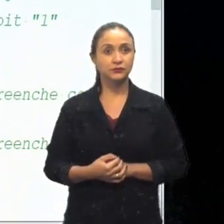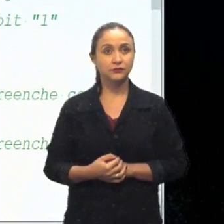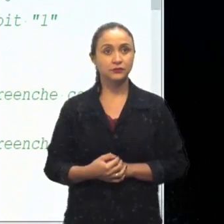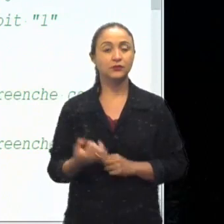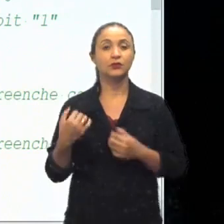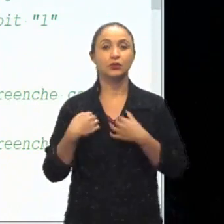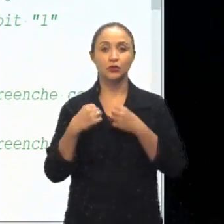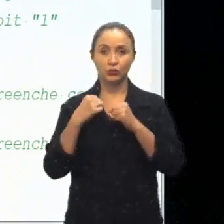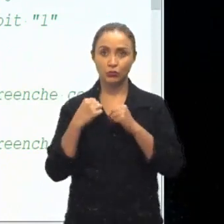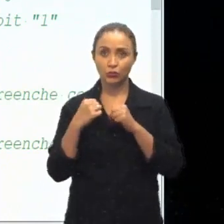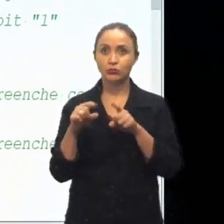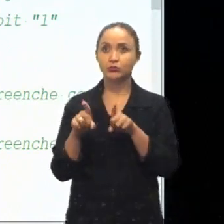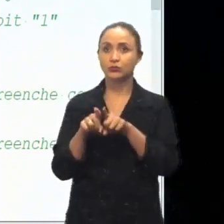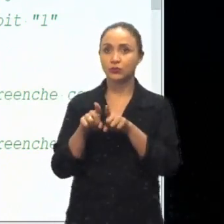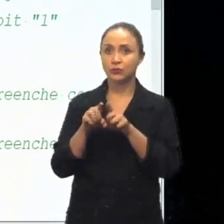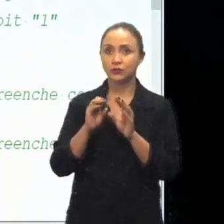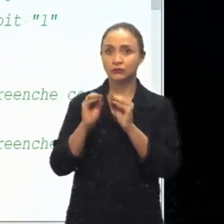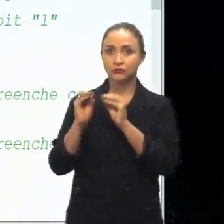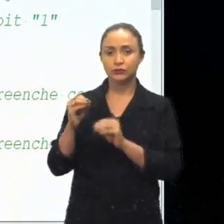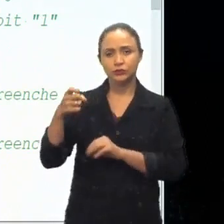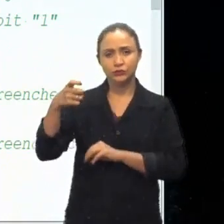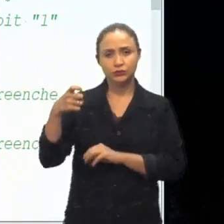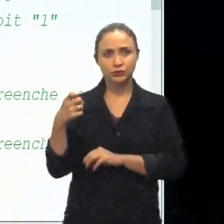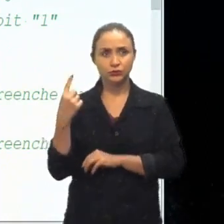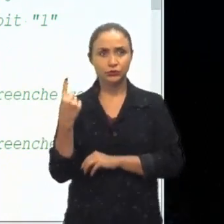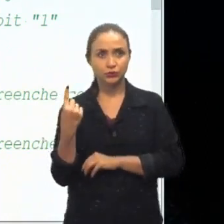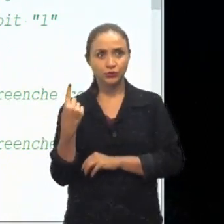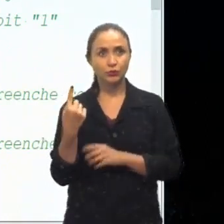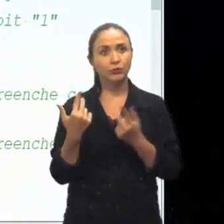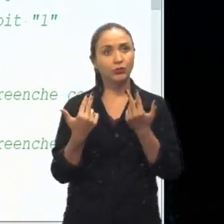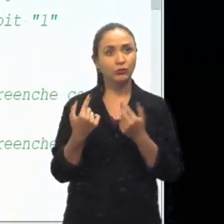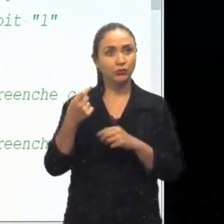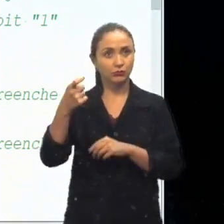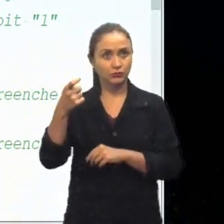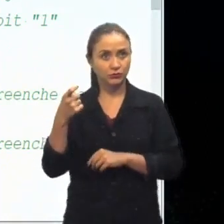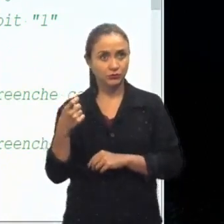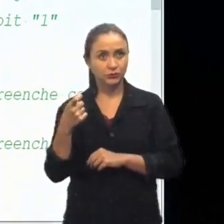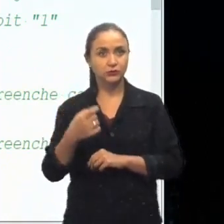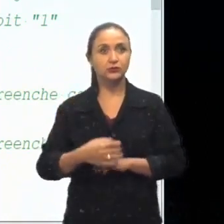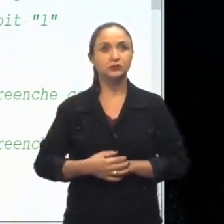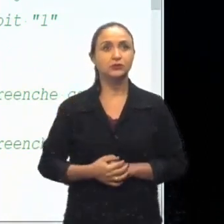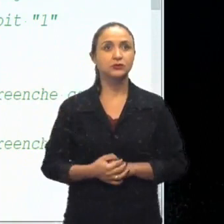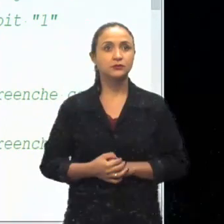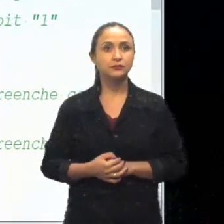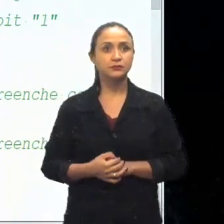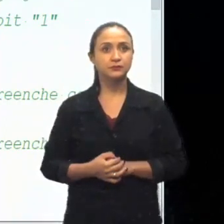Eu posso fazer aqui que x1 vai ser igual a x